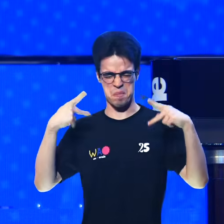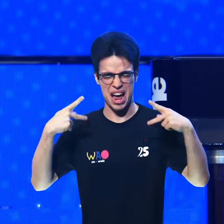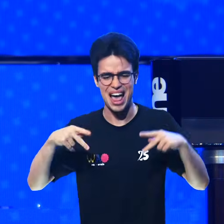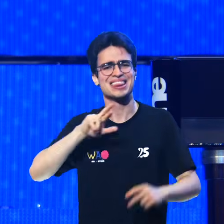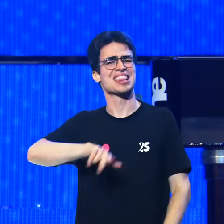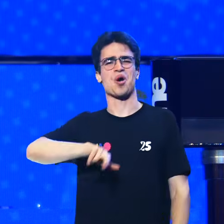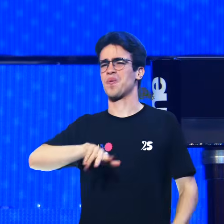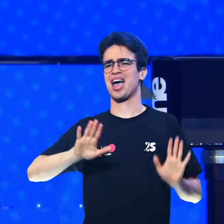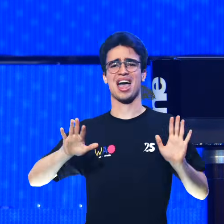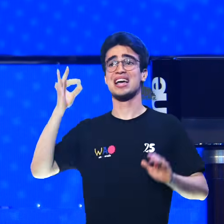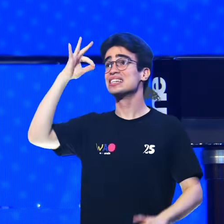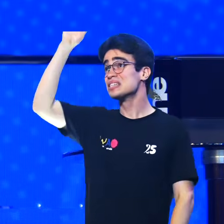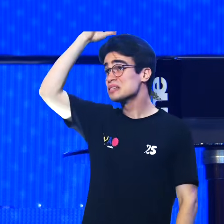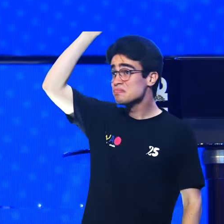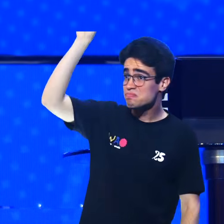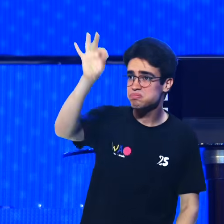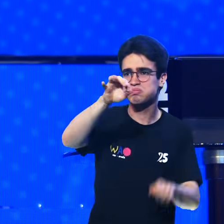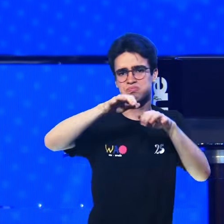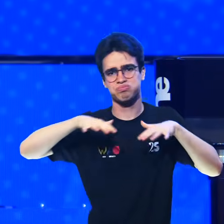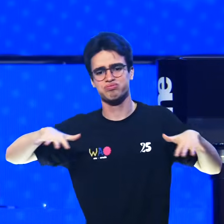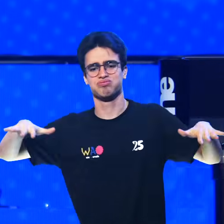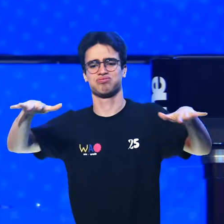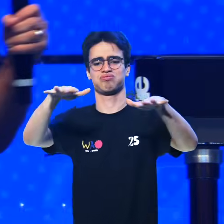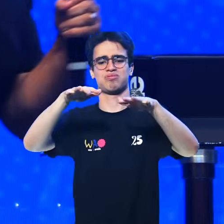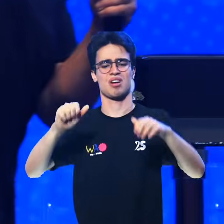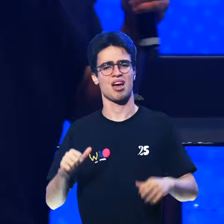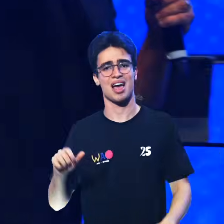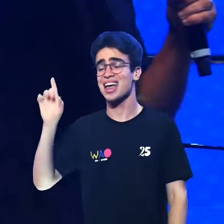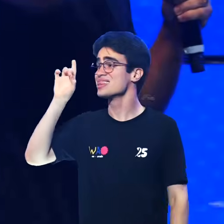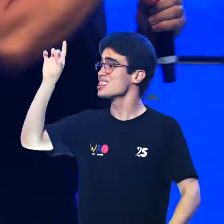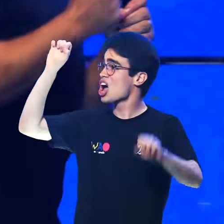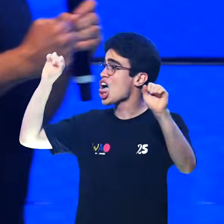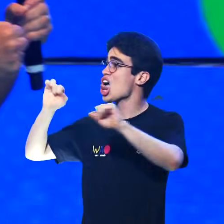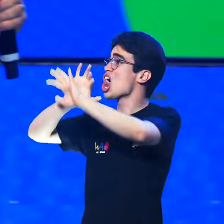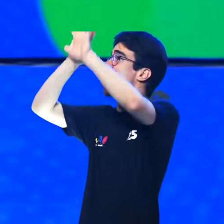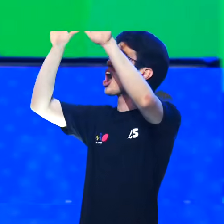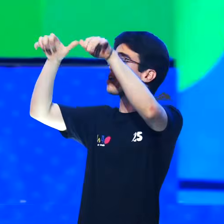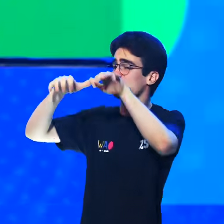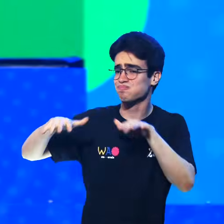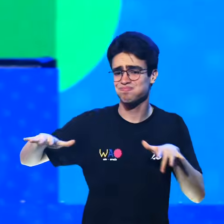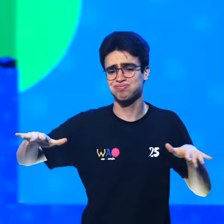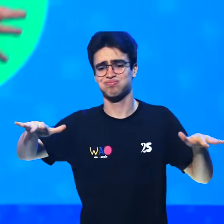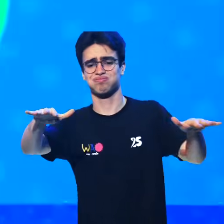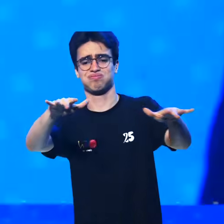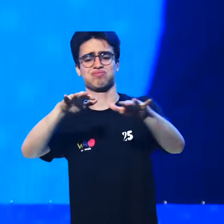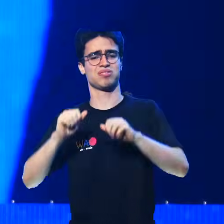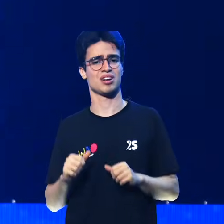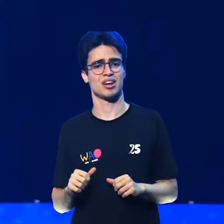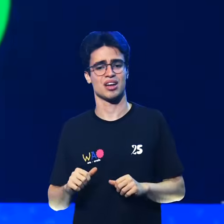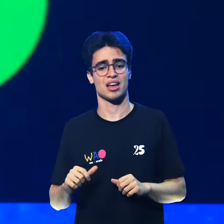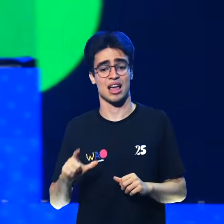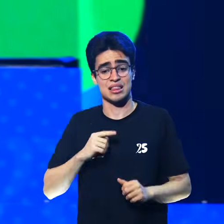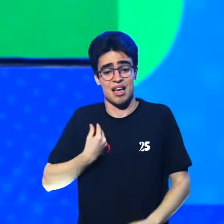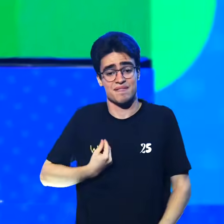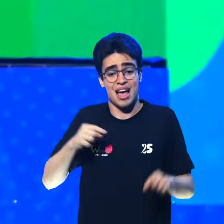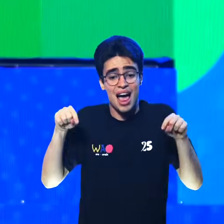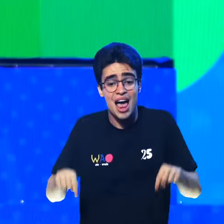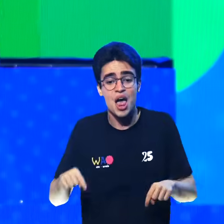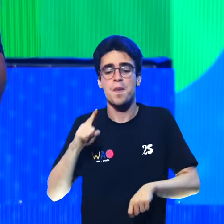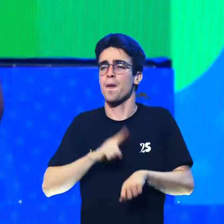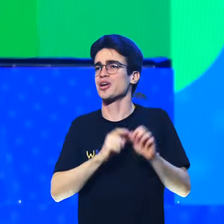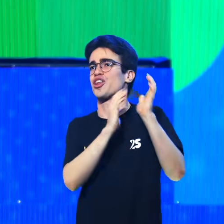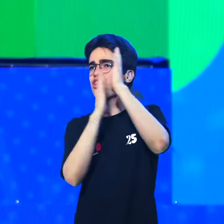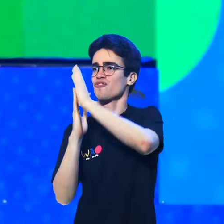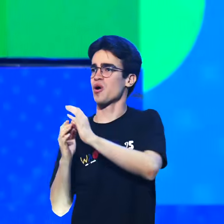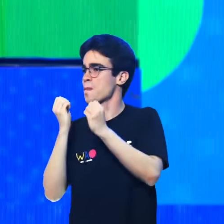o Espírito Santo está aqui. É porque a glória de Deus está aqui. Ela vai estar aqui quando a música está boa,